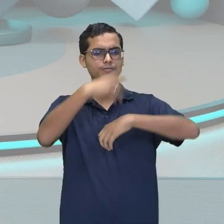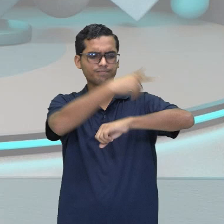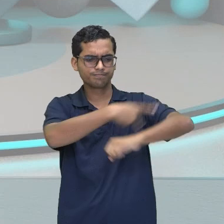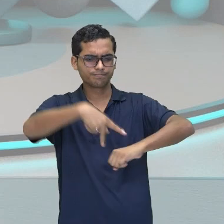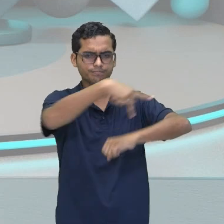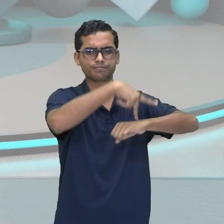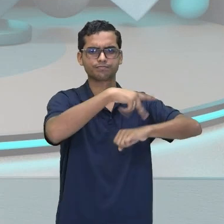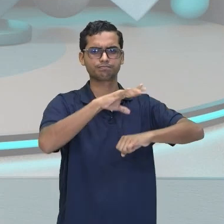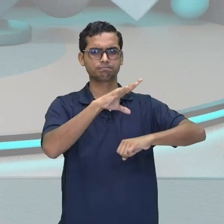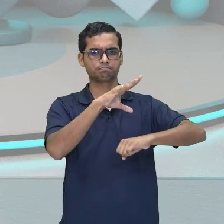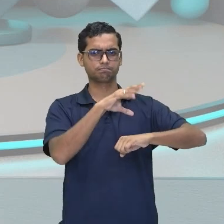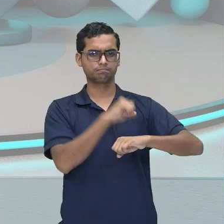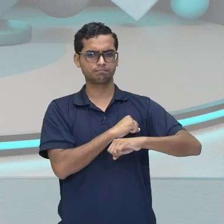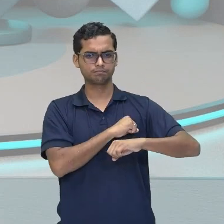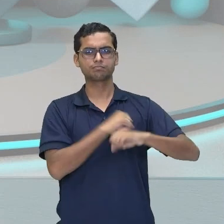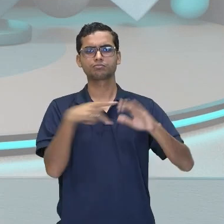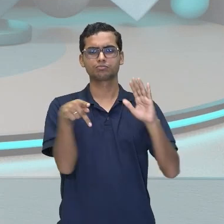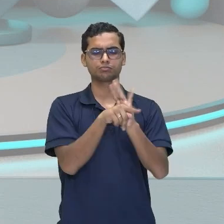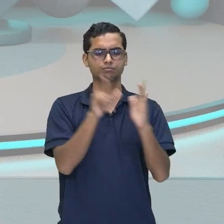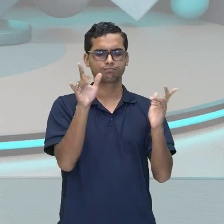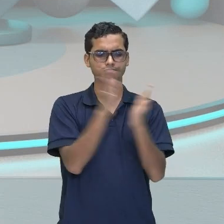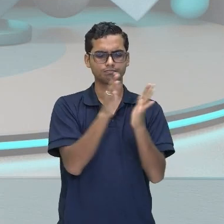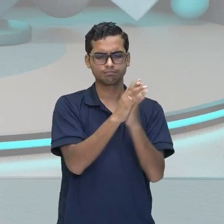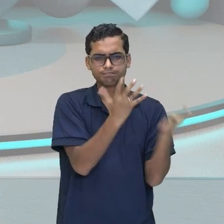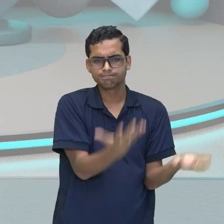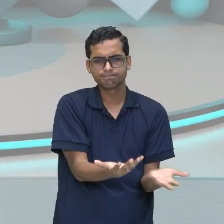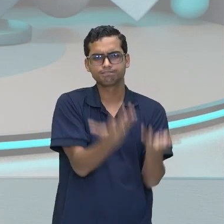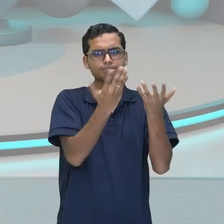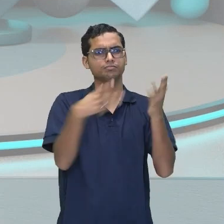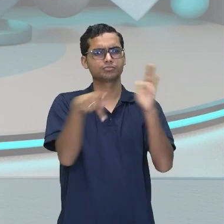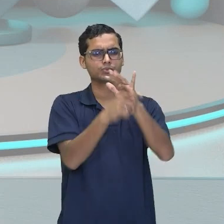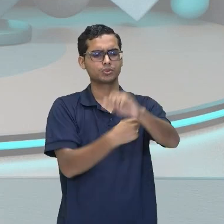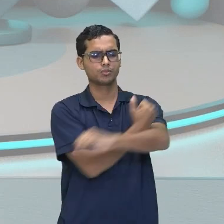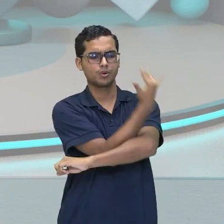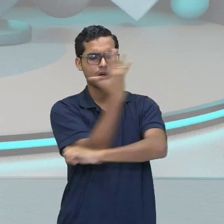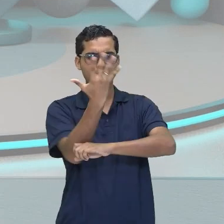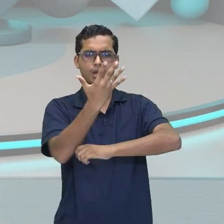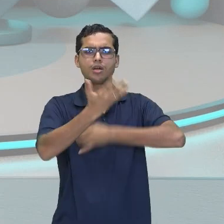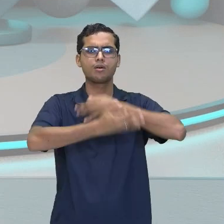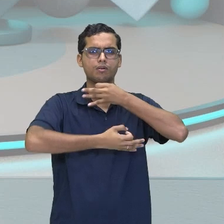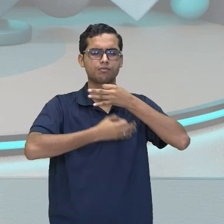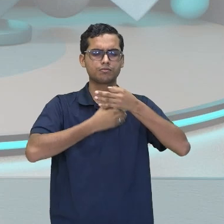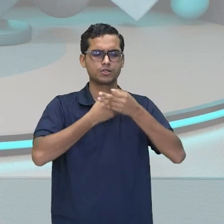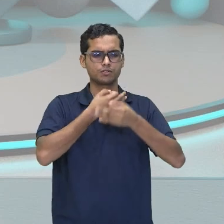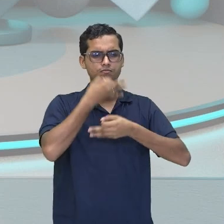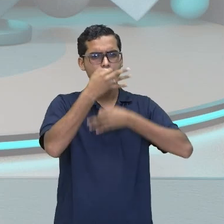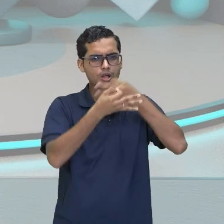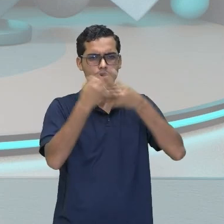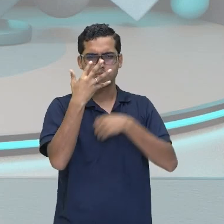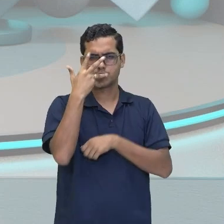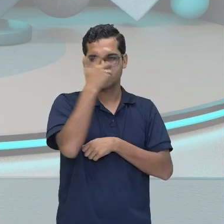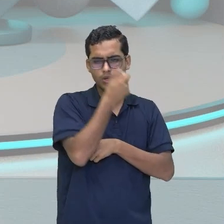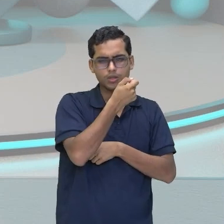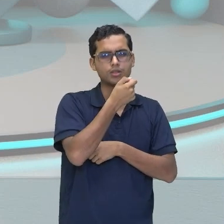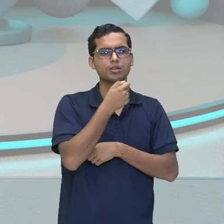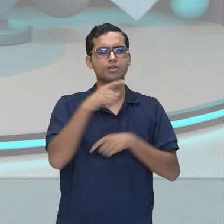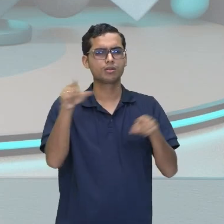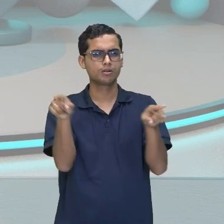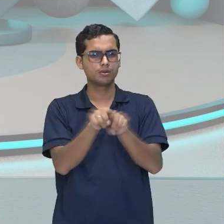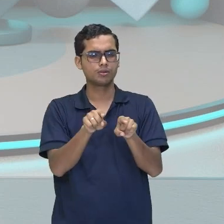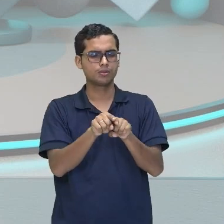de exaltação à natureza. Elogiar, amar e idealizar a natureza,